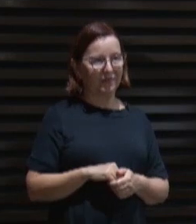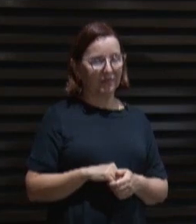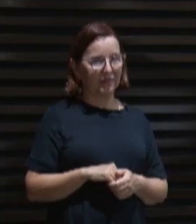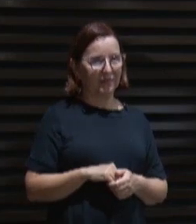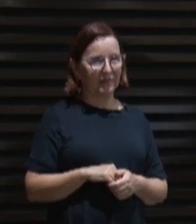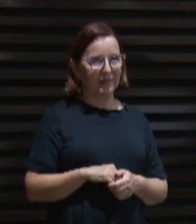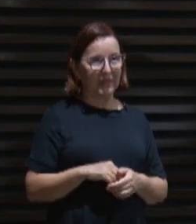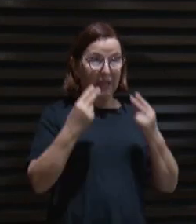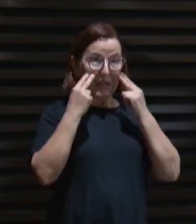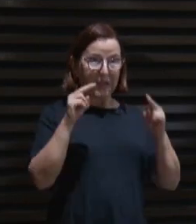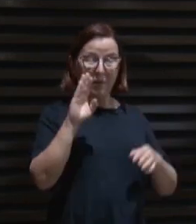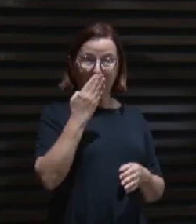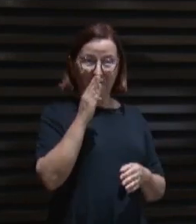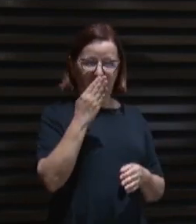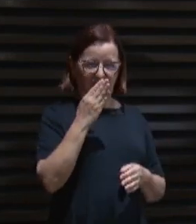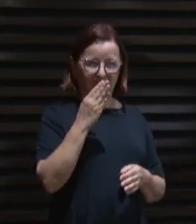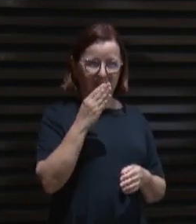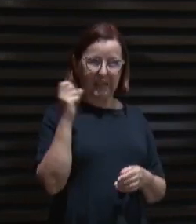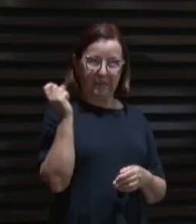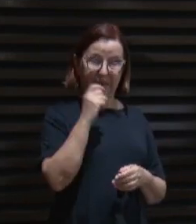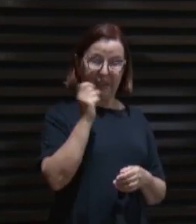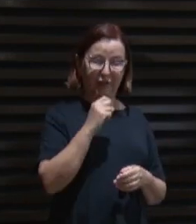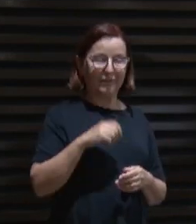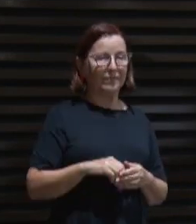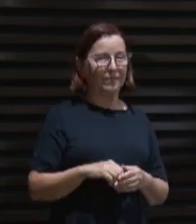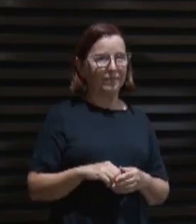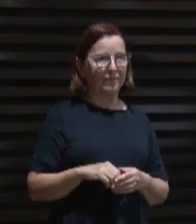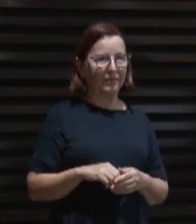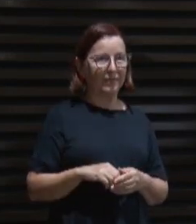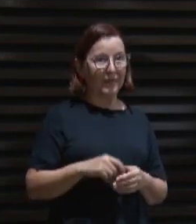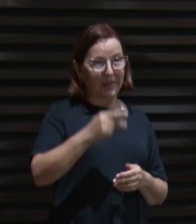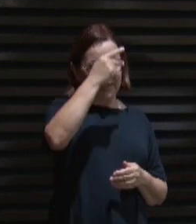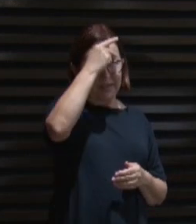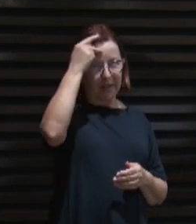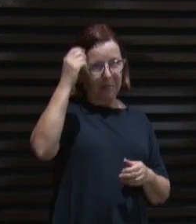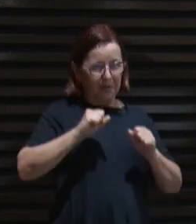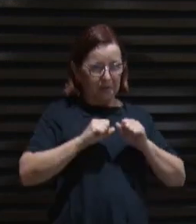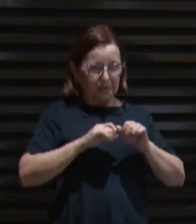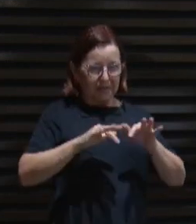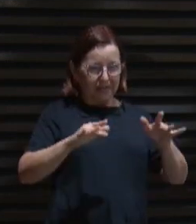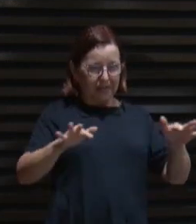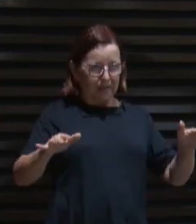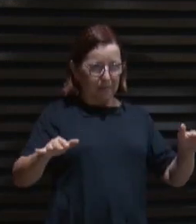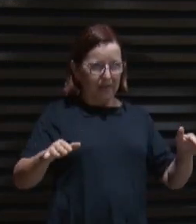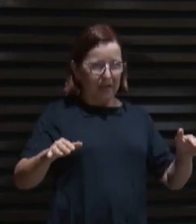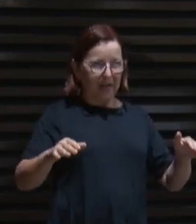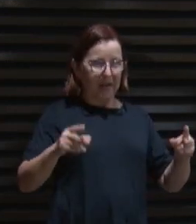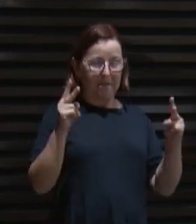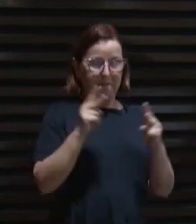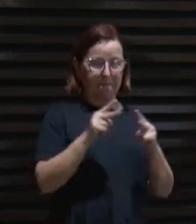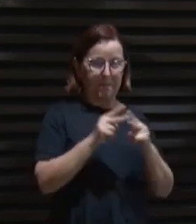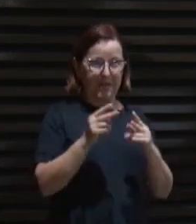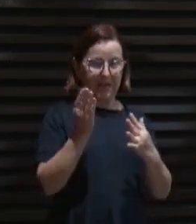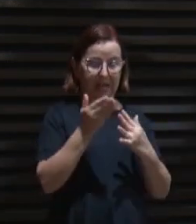Testemunha falsa que profere mentiras e o que semeia contendas entre irmãos. A